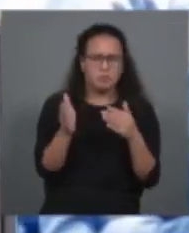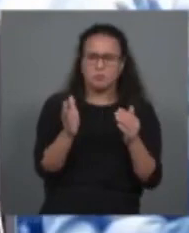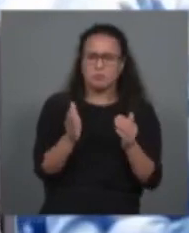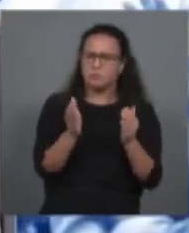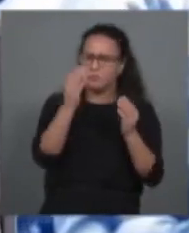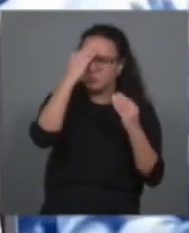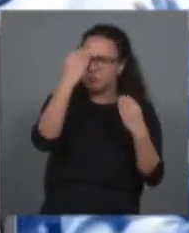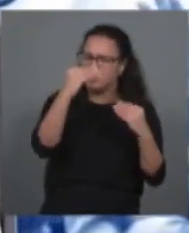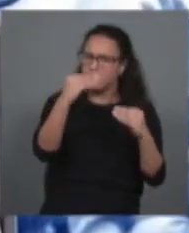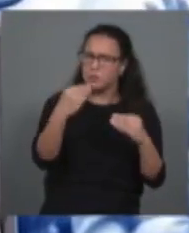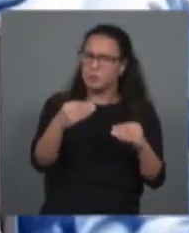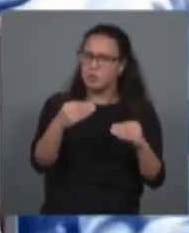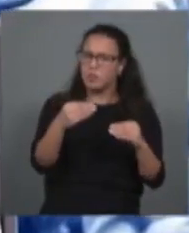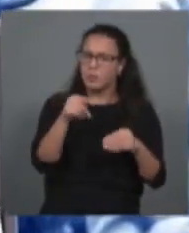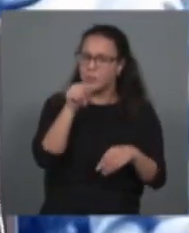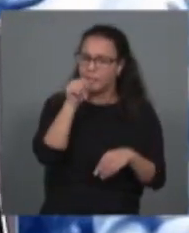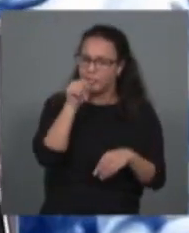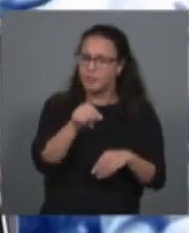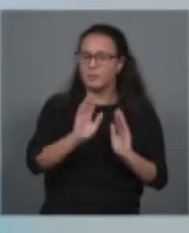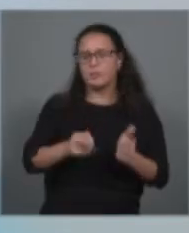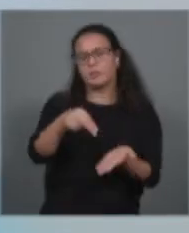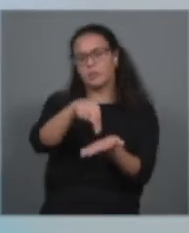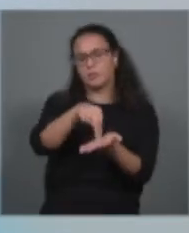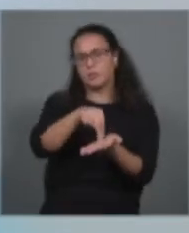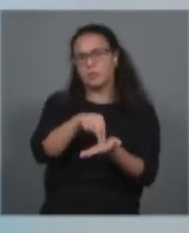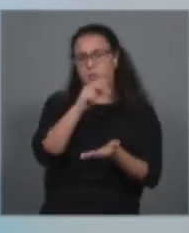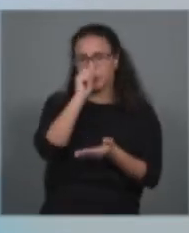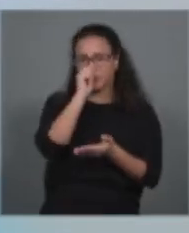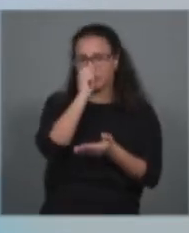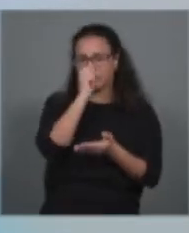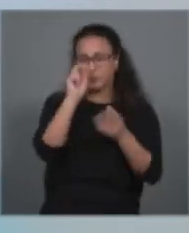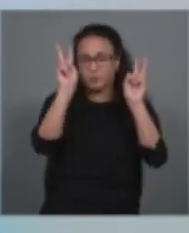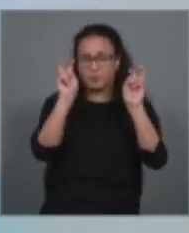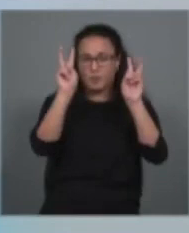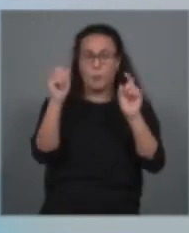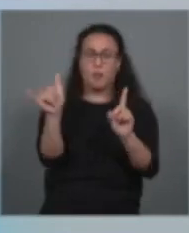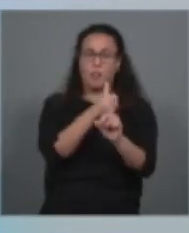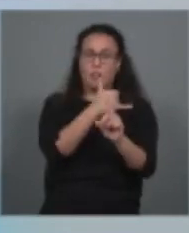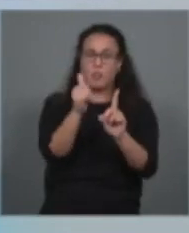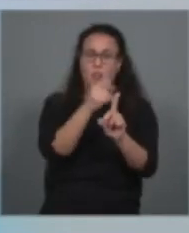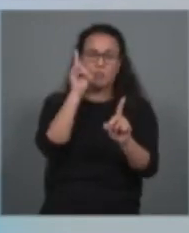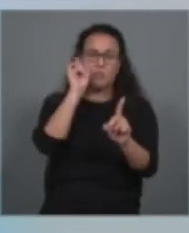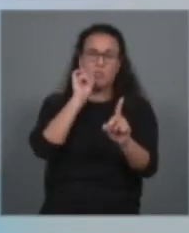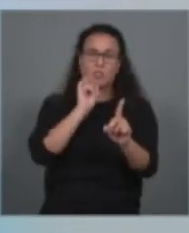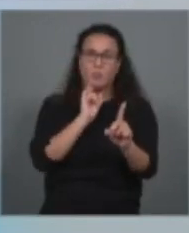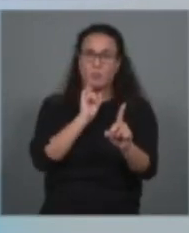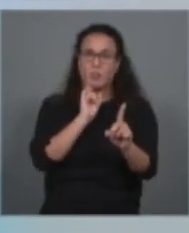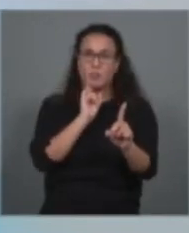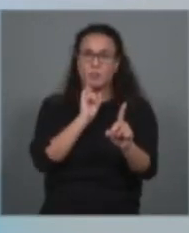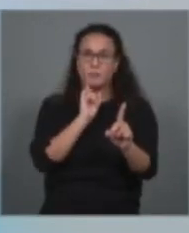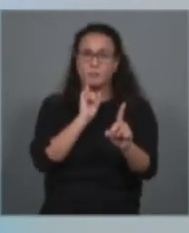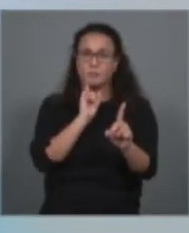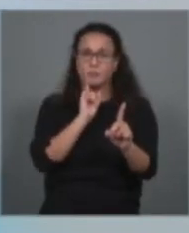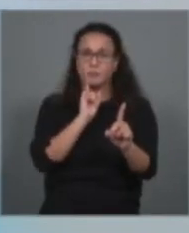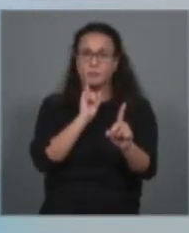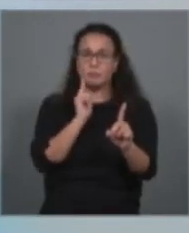estes temas têm que estar presentes. E é necessário, nomeadamente este tema da violência contra as mulheres, é necessário abordá-lo, enfim, daquilo que ele